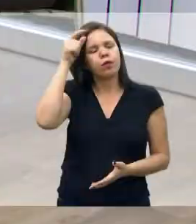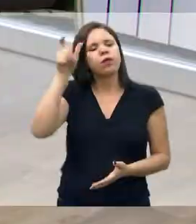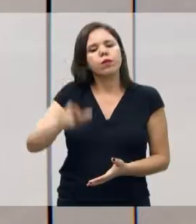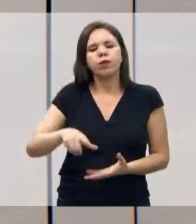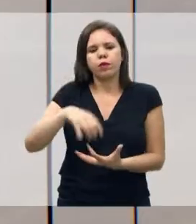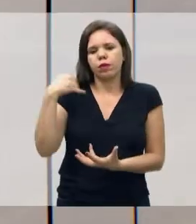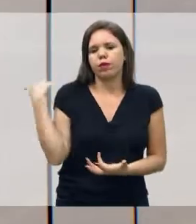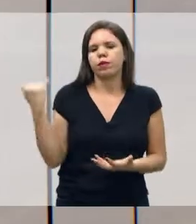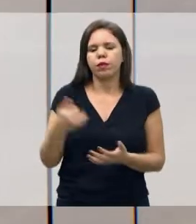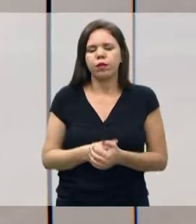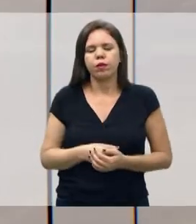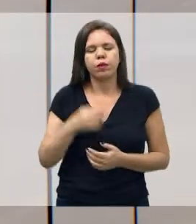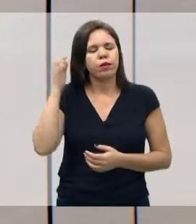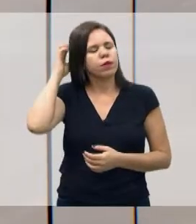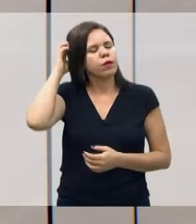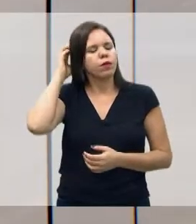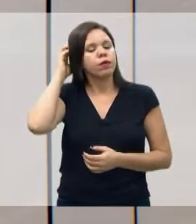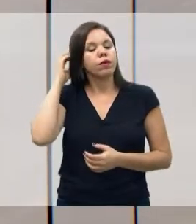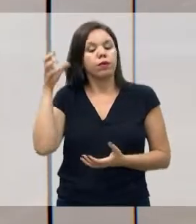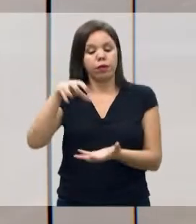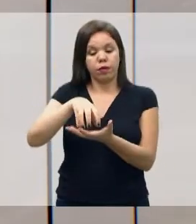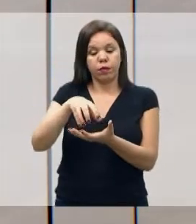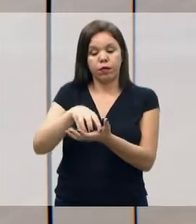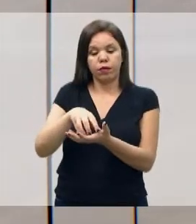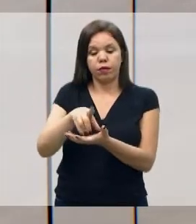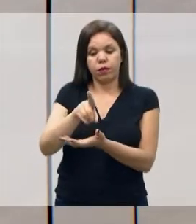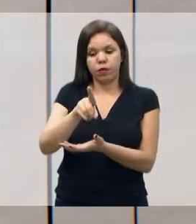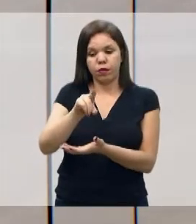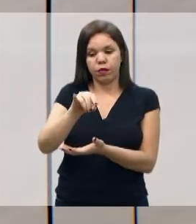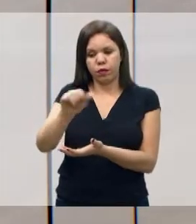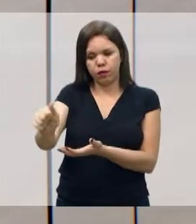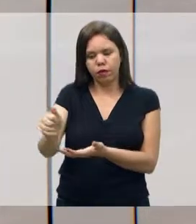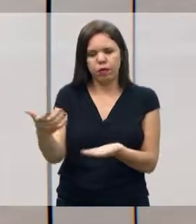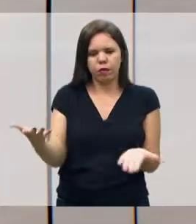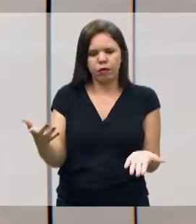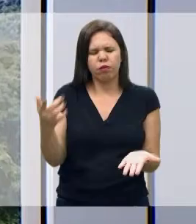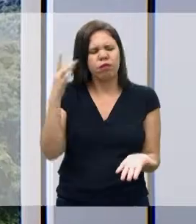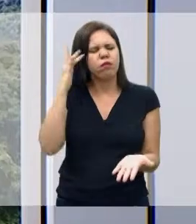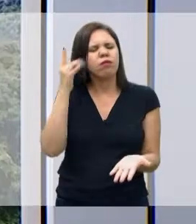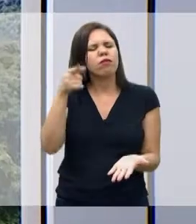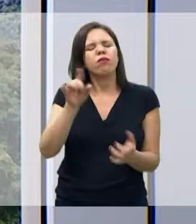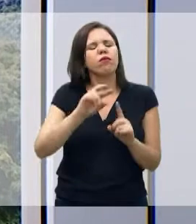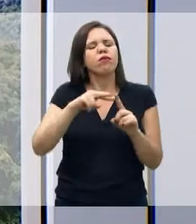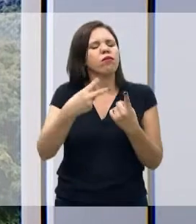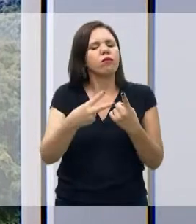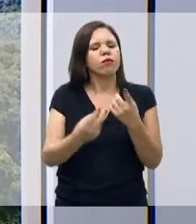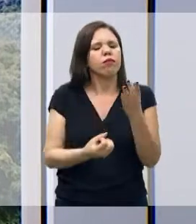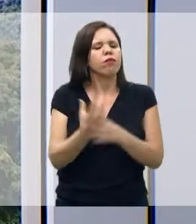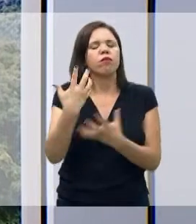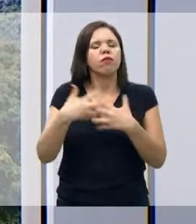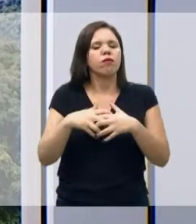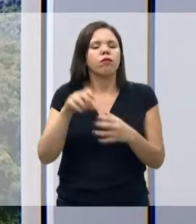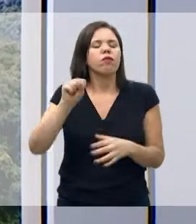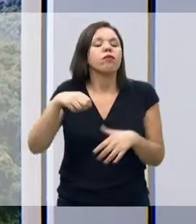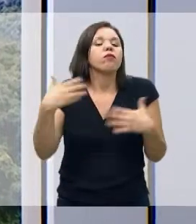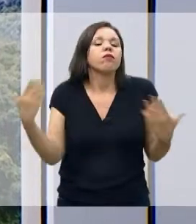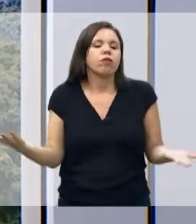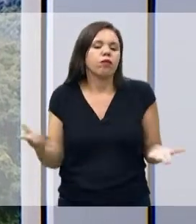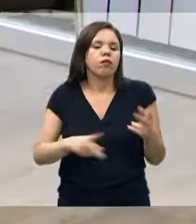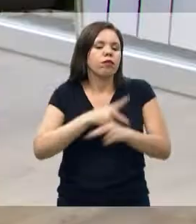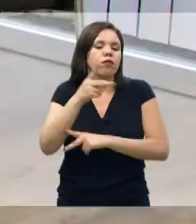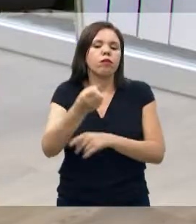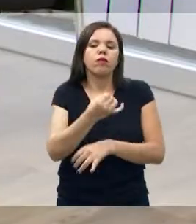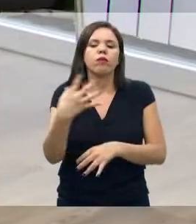E esse centro-dia, inicialmente, existe uma perspectiva de funcionamento e também qual é o